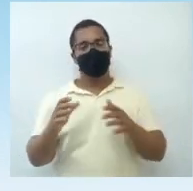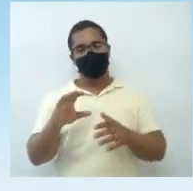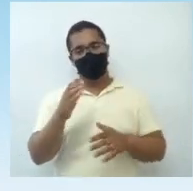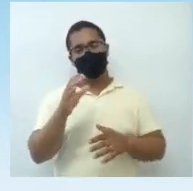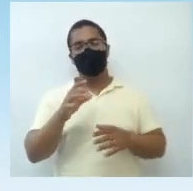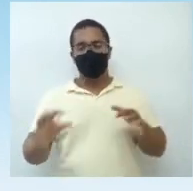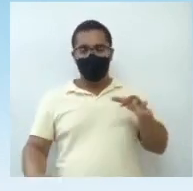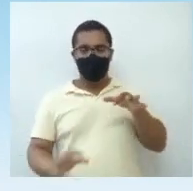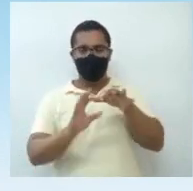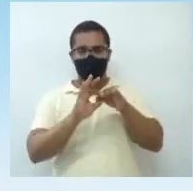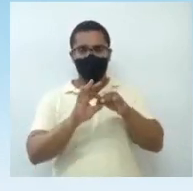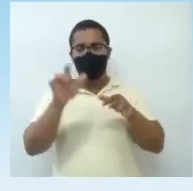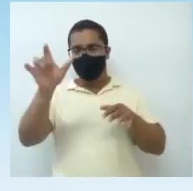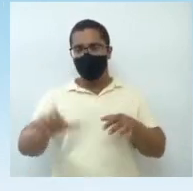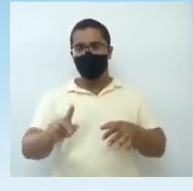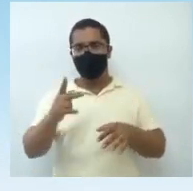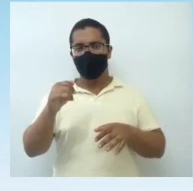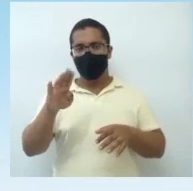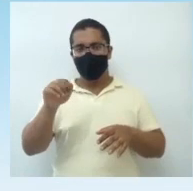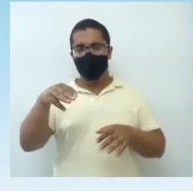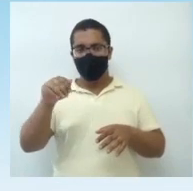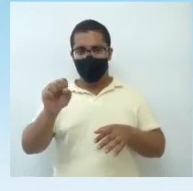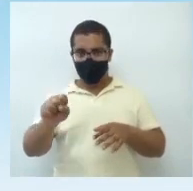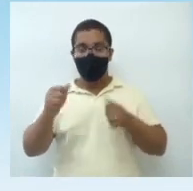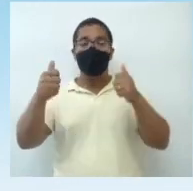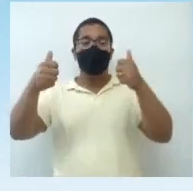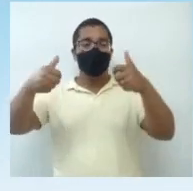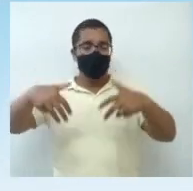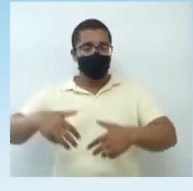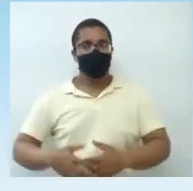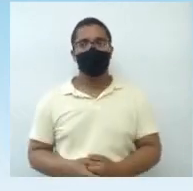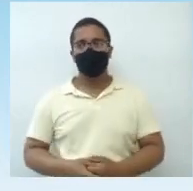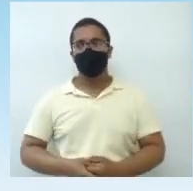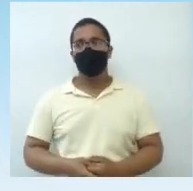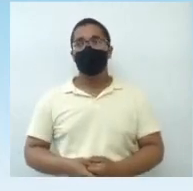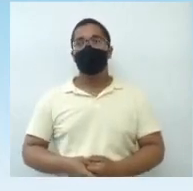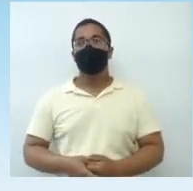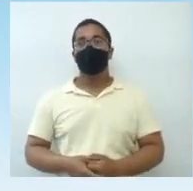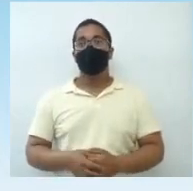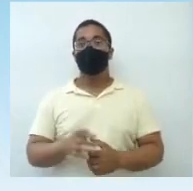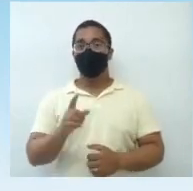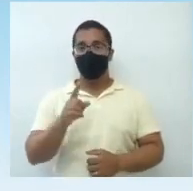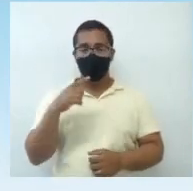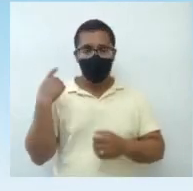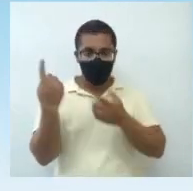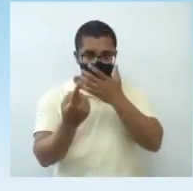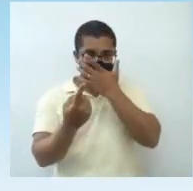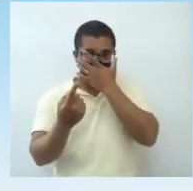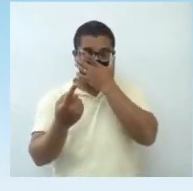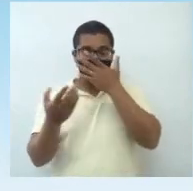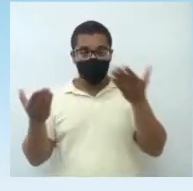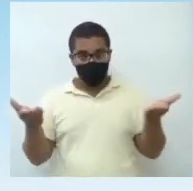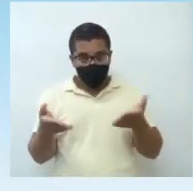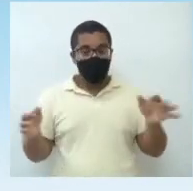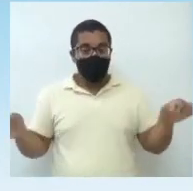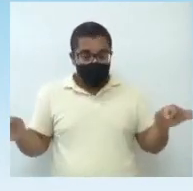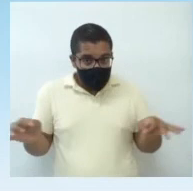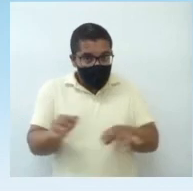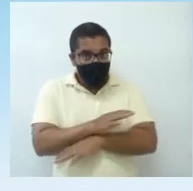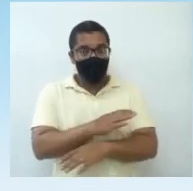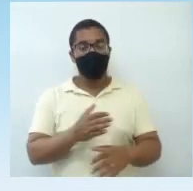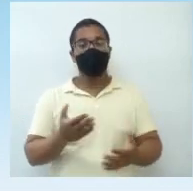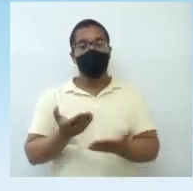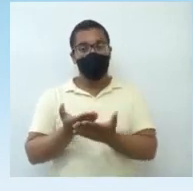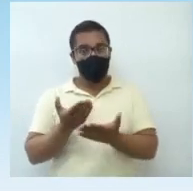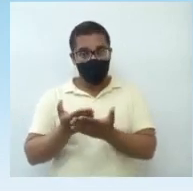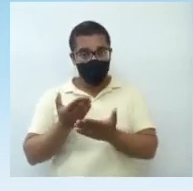trabalhado pelo nosso amigo sabemos ok muito bem é porque a gente possa fechar aqui o